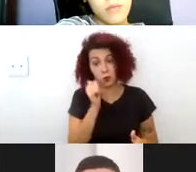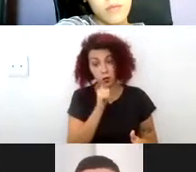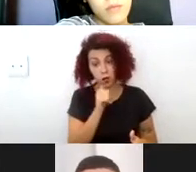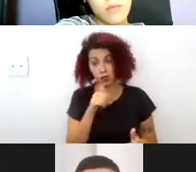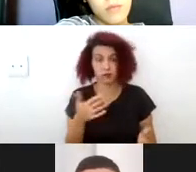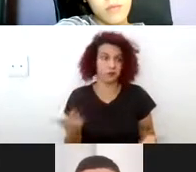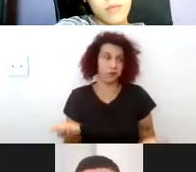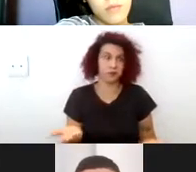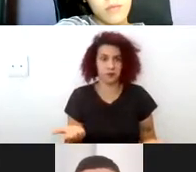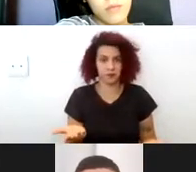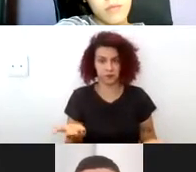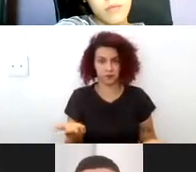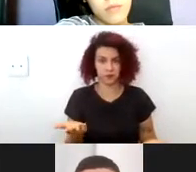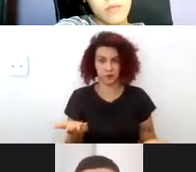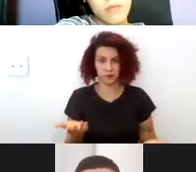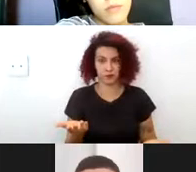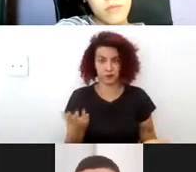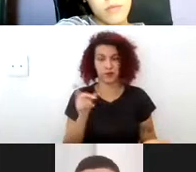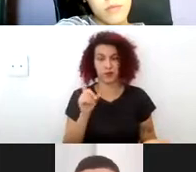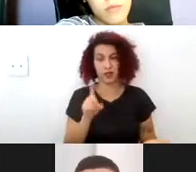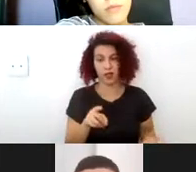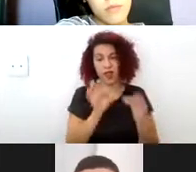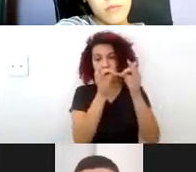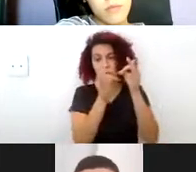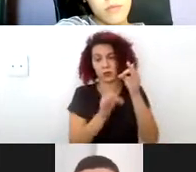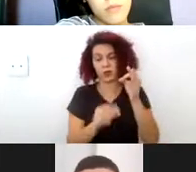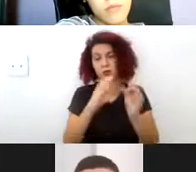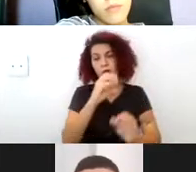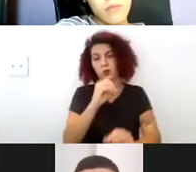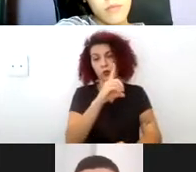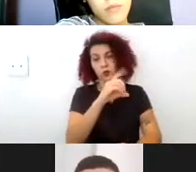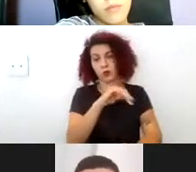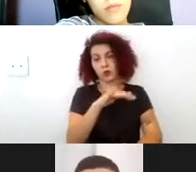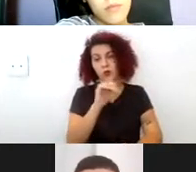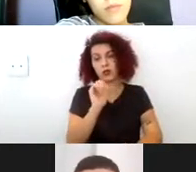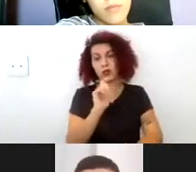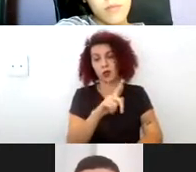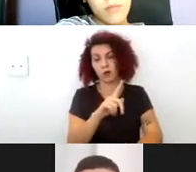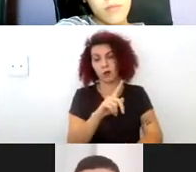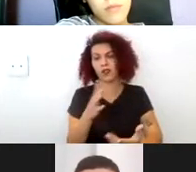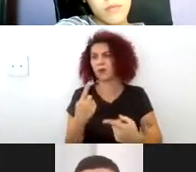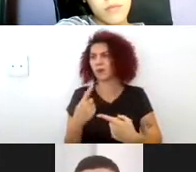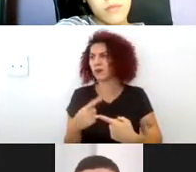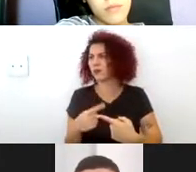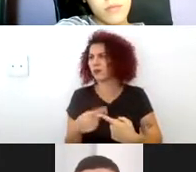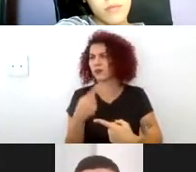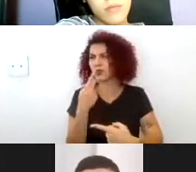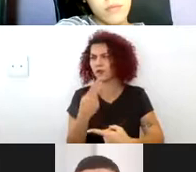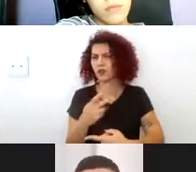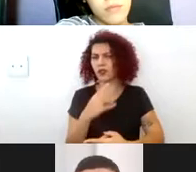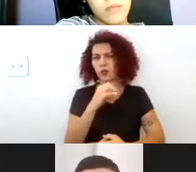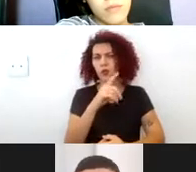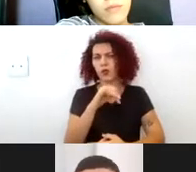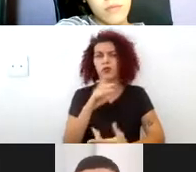questionar aqui no pouco ao Niall é a estrutura de atendimento às mulheres vejam que você ações e Colonial aí